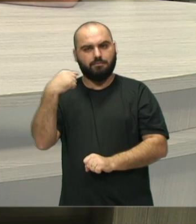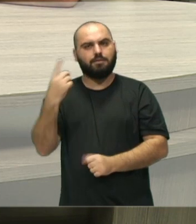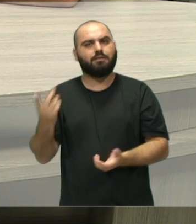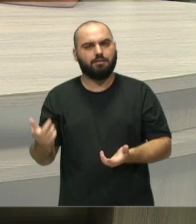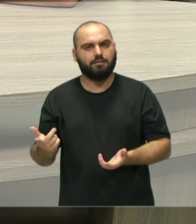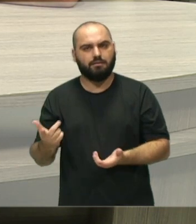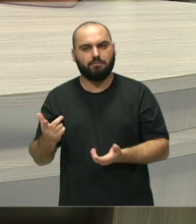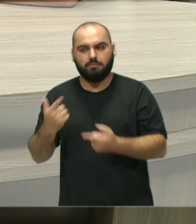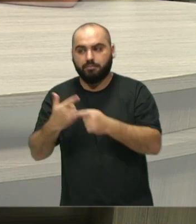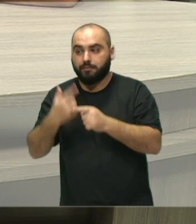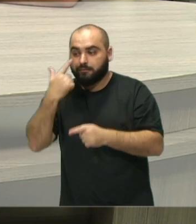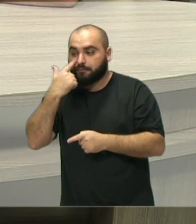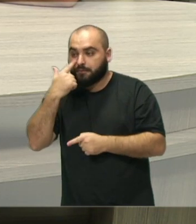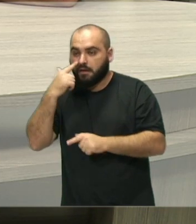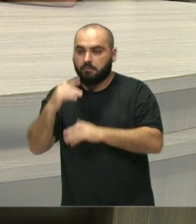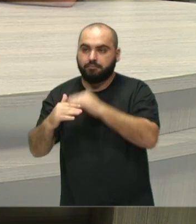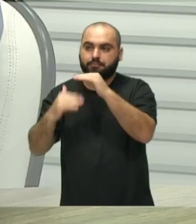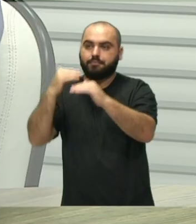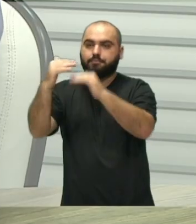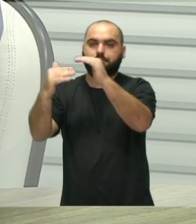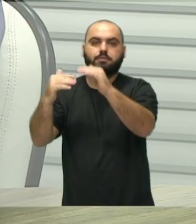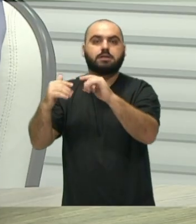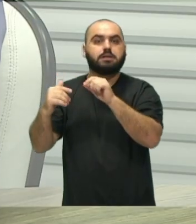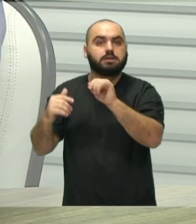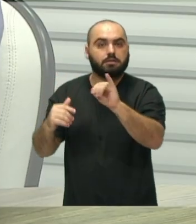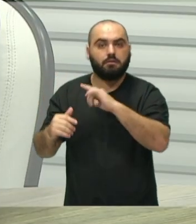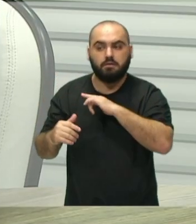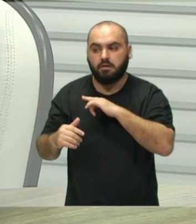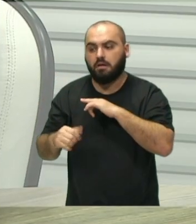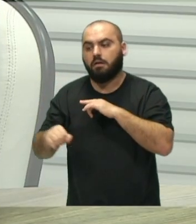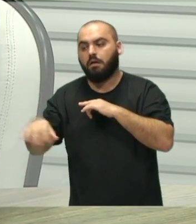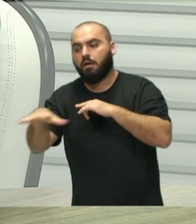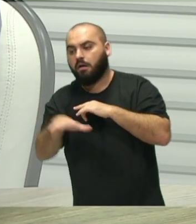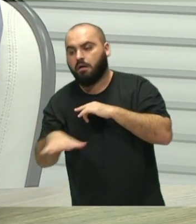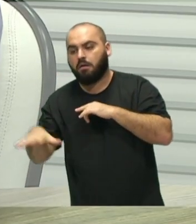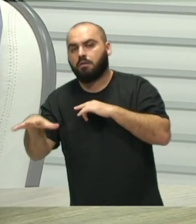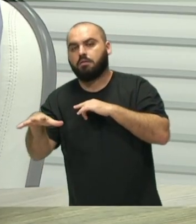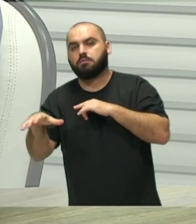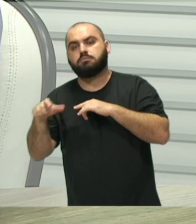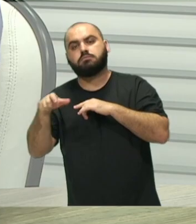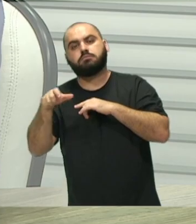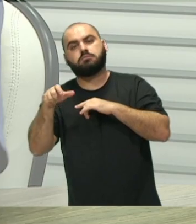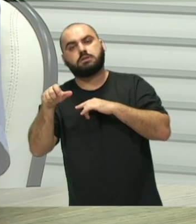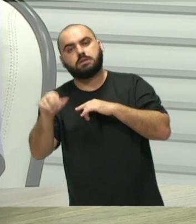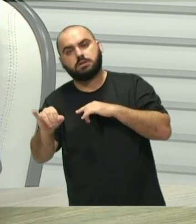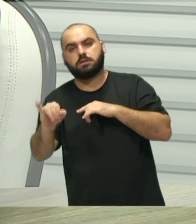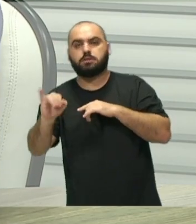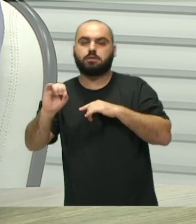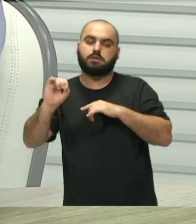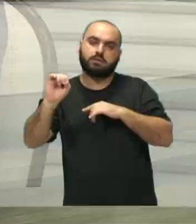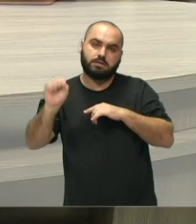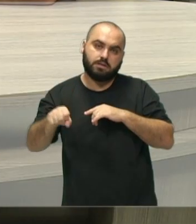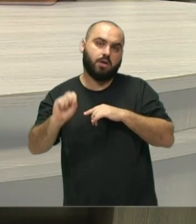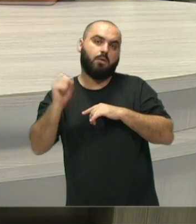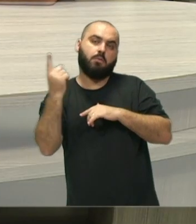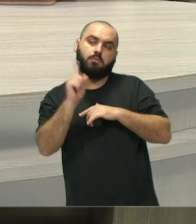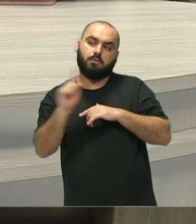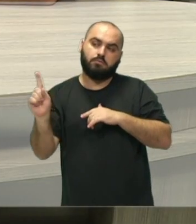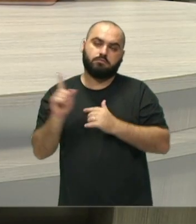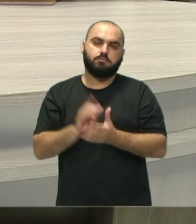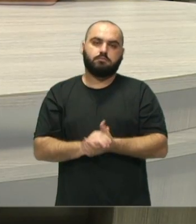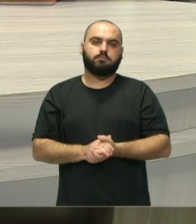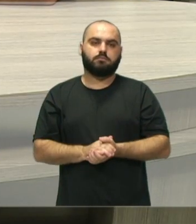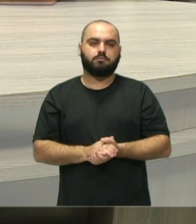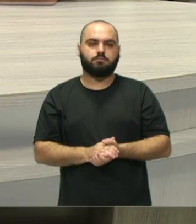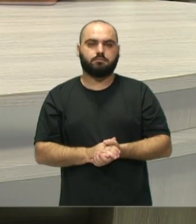do desenvolvimento do projeto se haverá espaço ou necessidade de medidas restritivas. Não é a nossa intenção fazer. Mas não